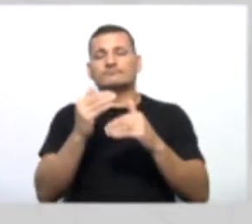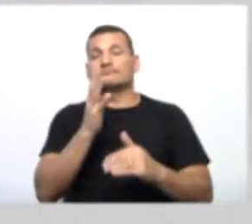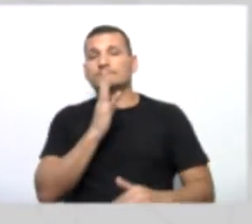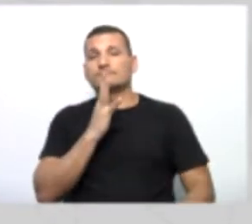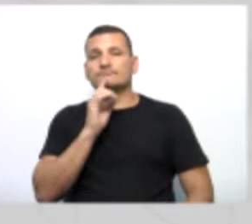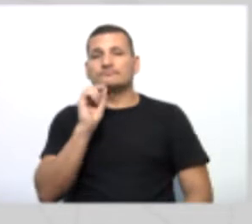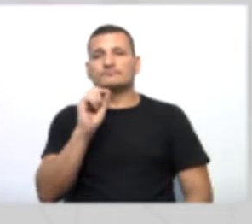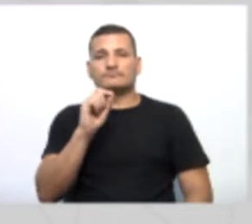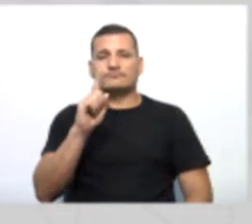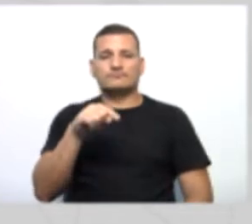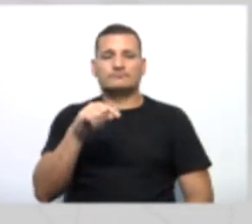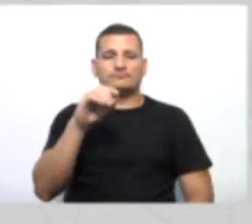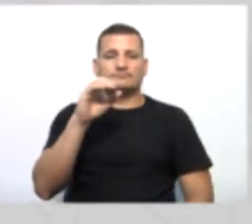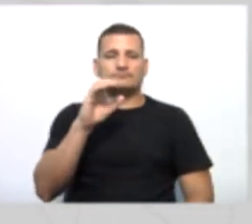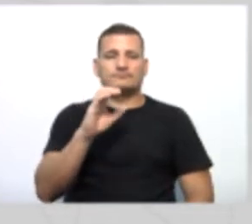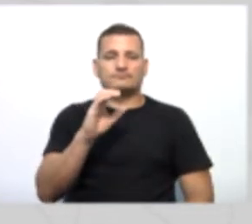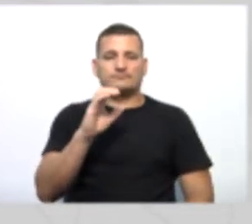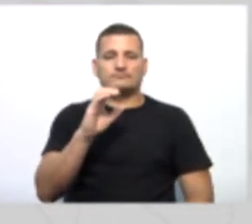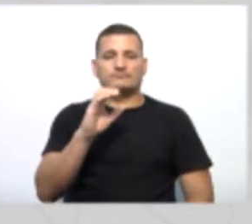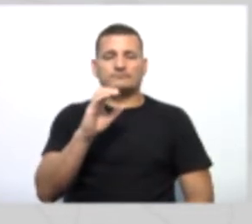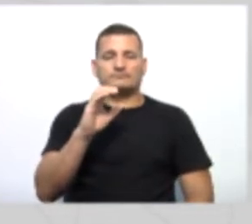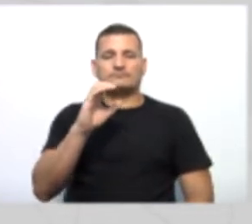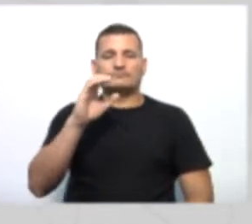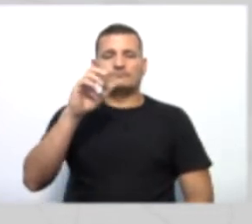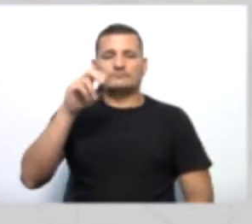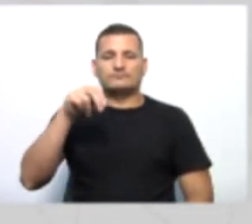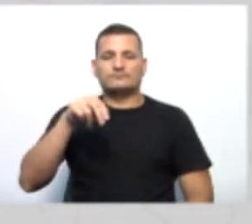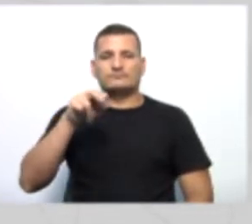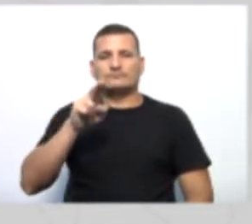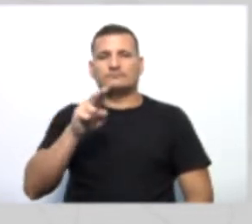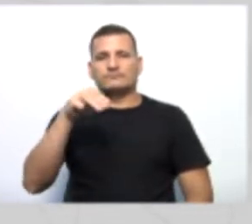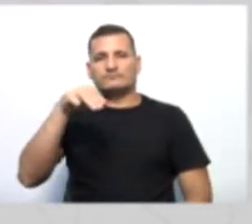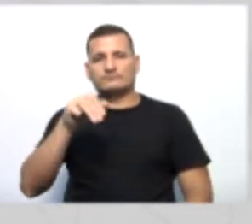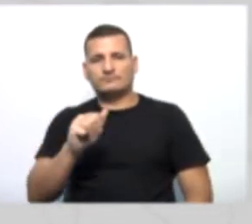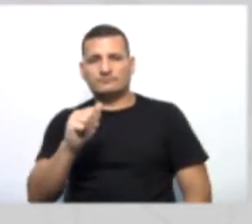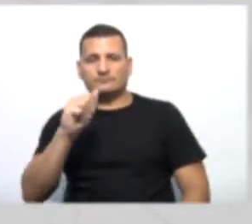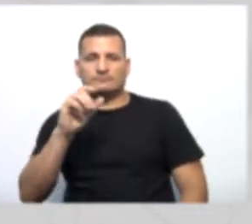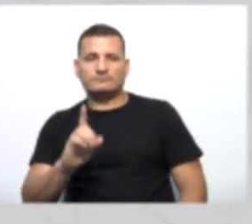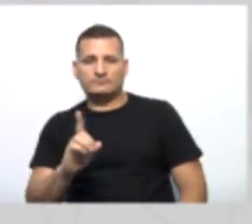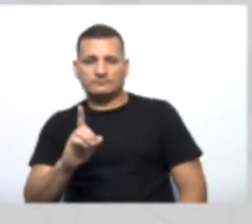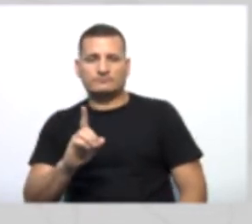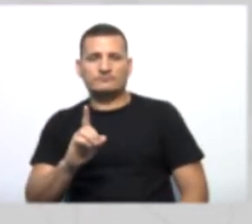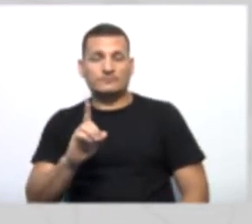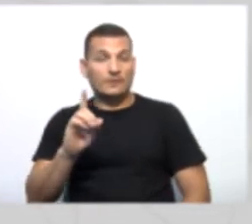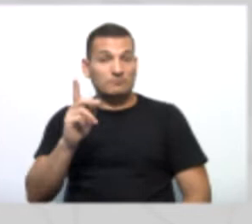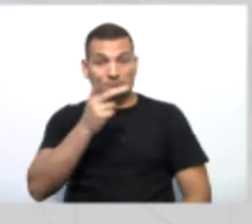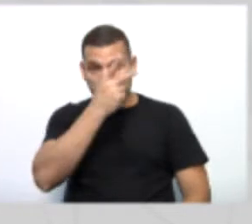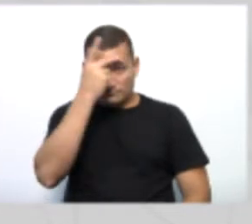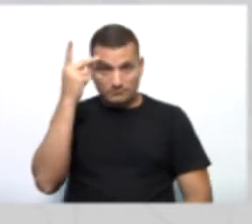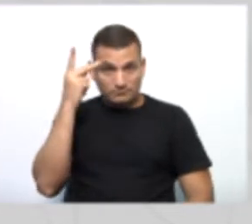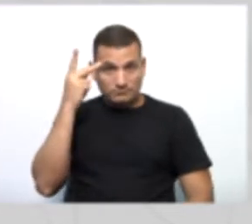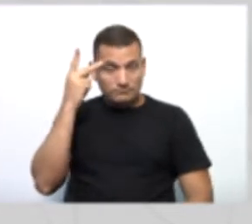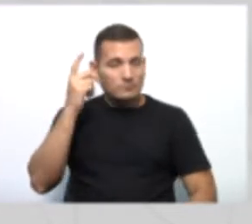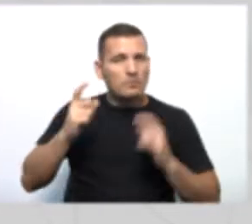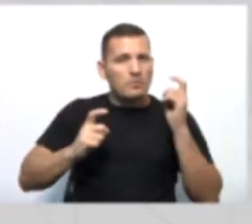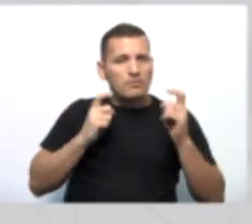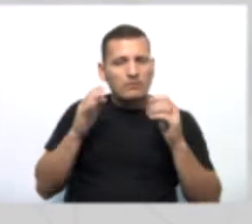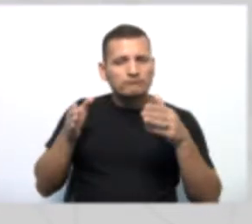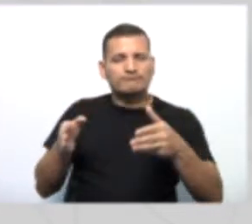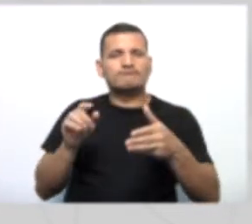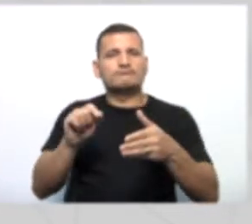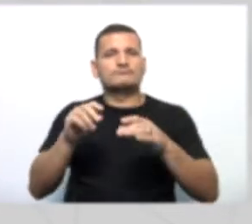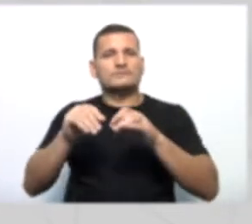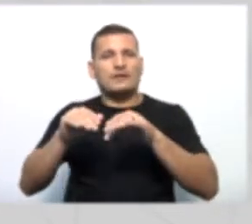mundialmente como a Conferência da Terra. Olha a preocupação das pessoas com relação ao único local que nós habitamos na galáxia.